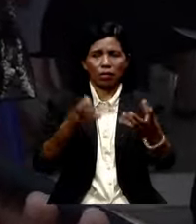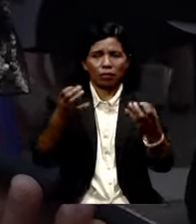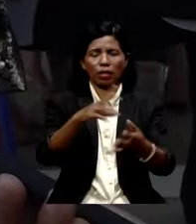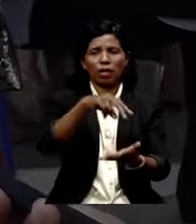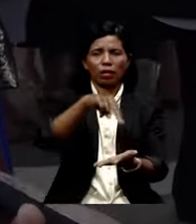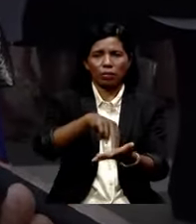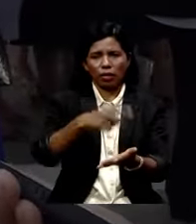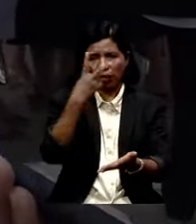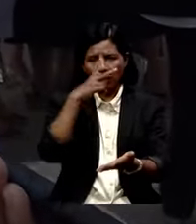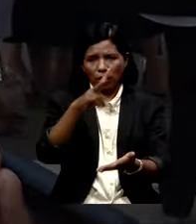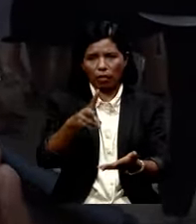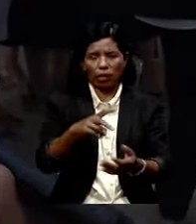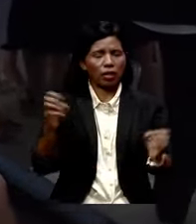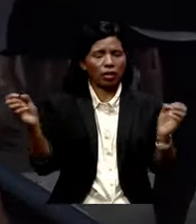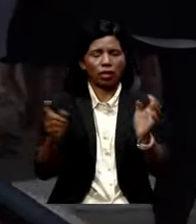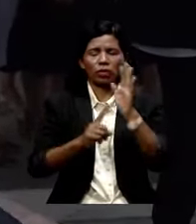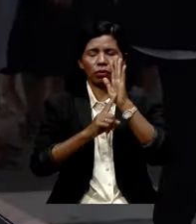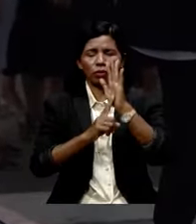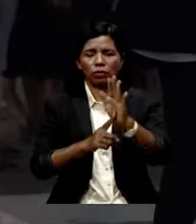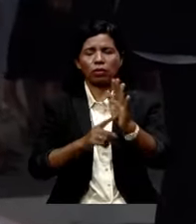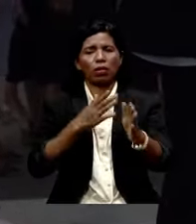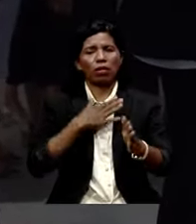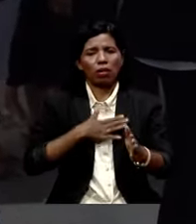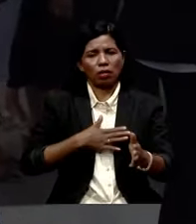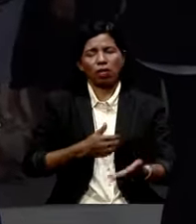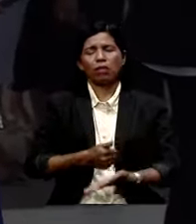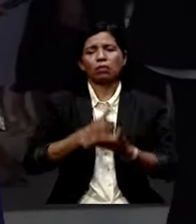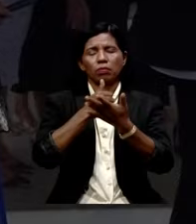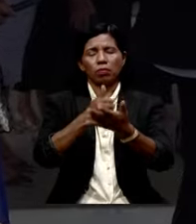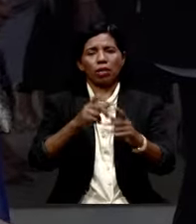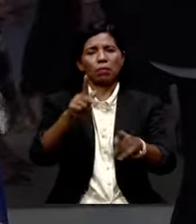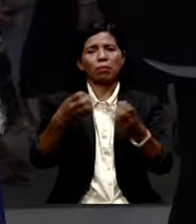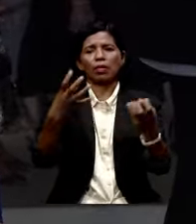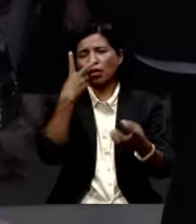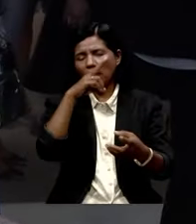Caré, lá tudo solidariedade, lá defende, be, feito, né,